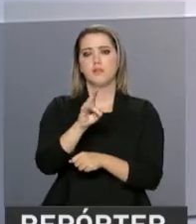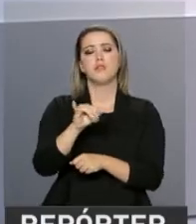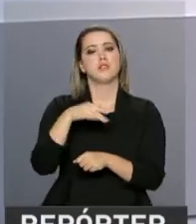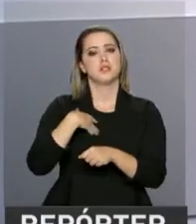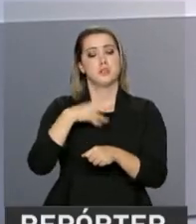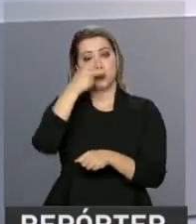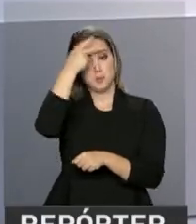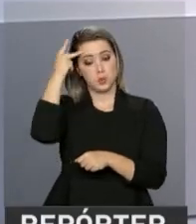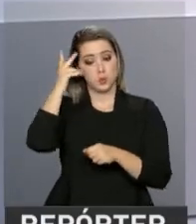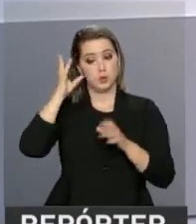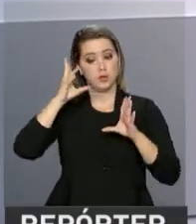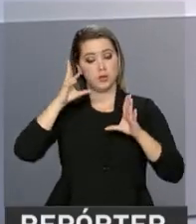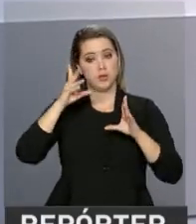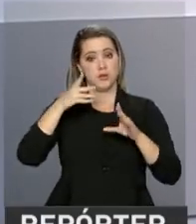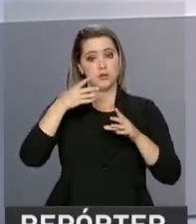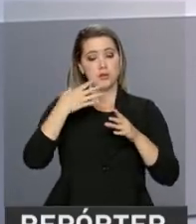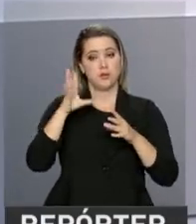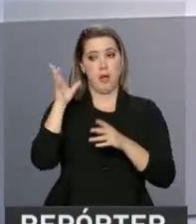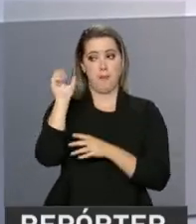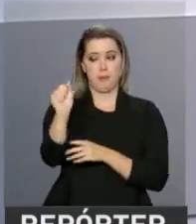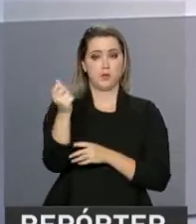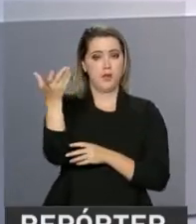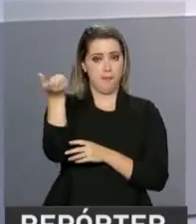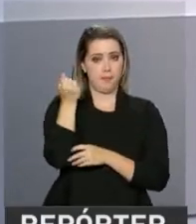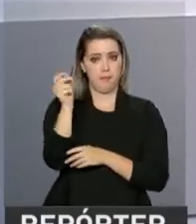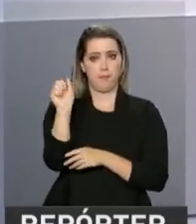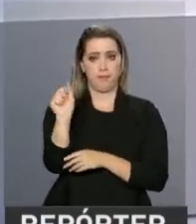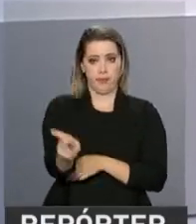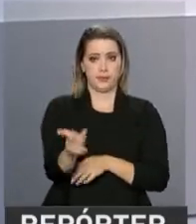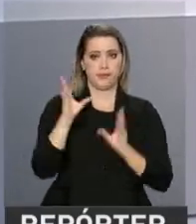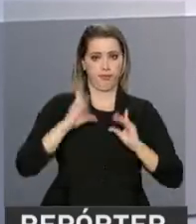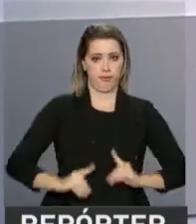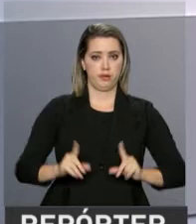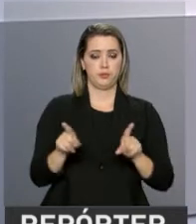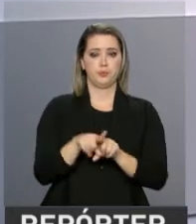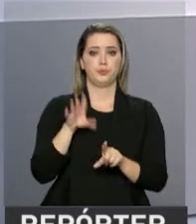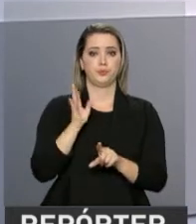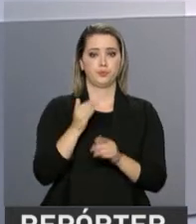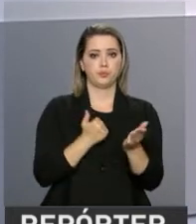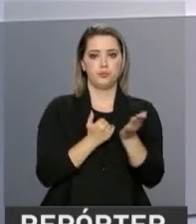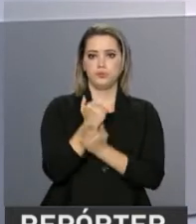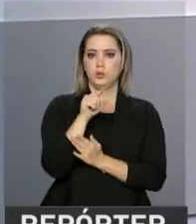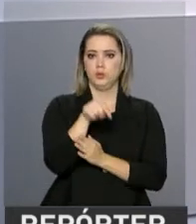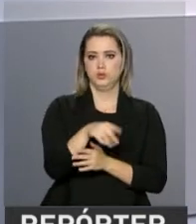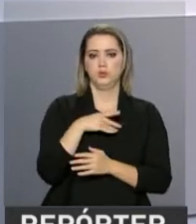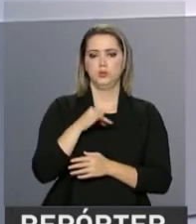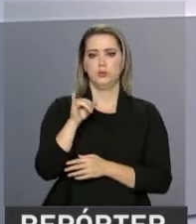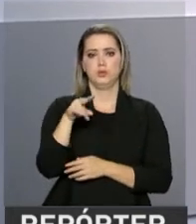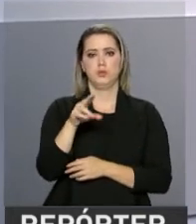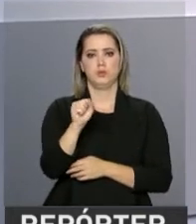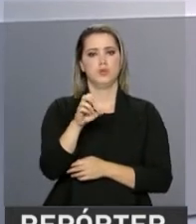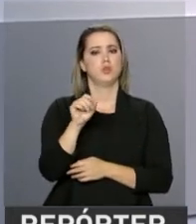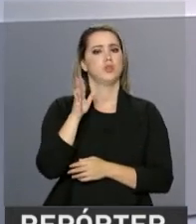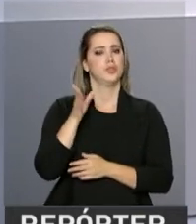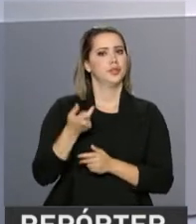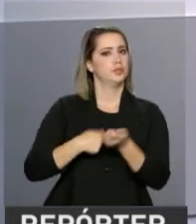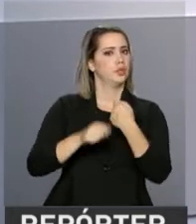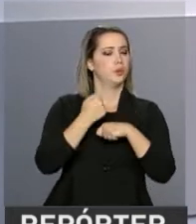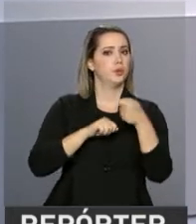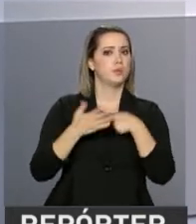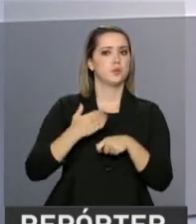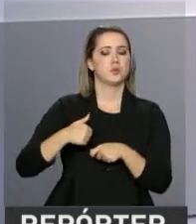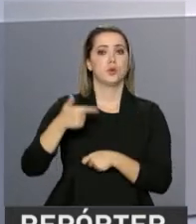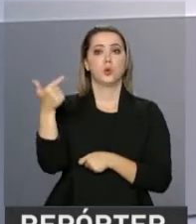resultado desde o início da fiscalização sobre os benefícios o instituto nacional do seguro social já gerou uma economia